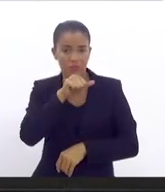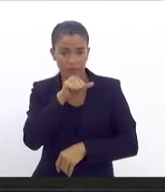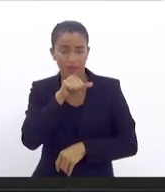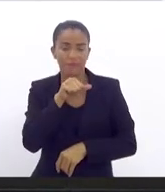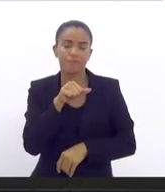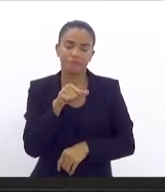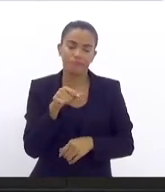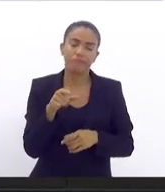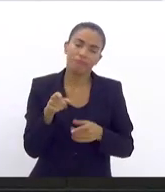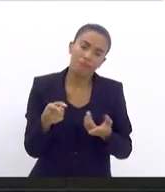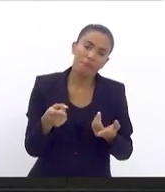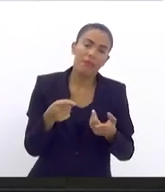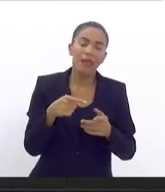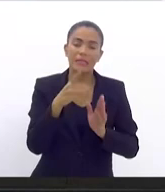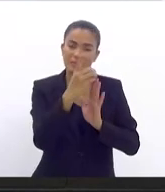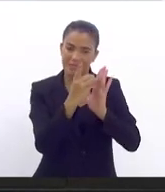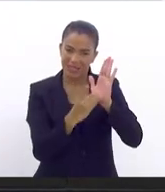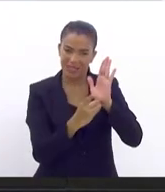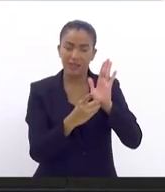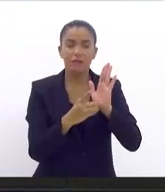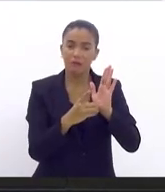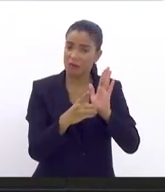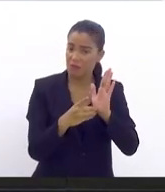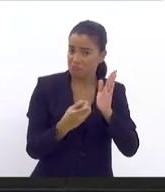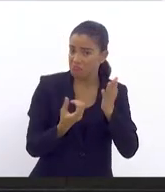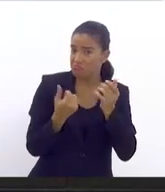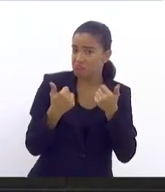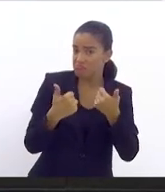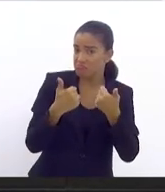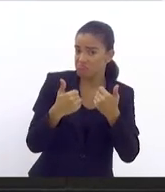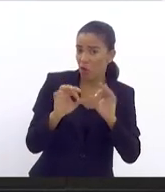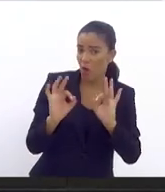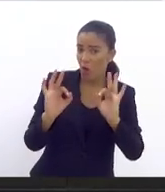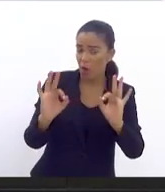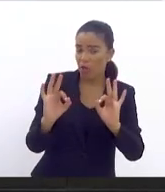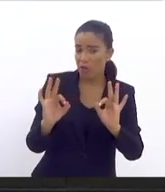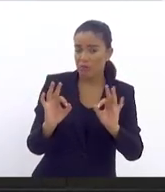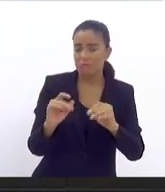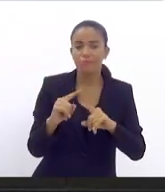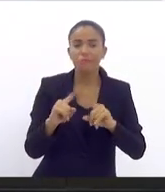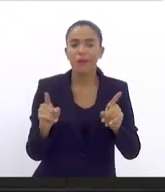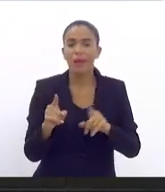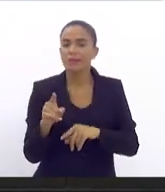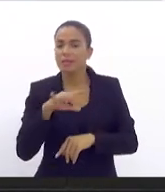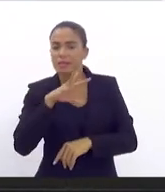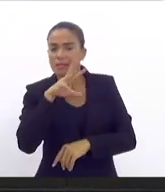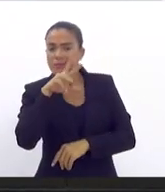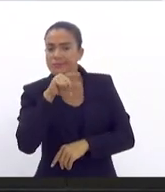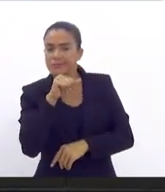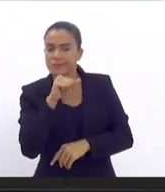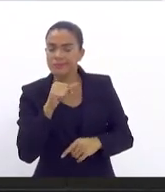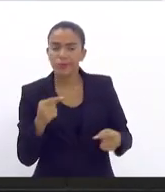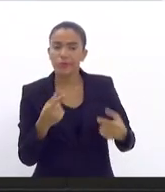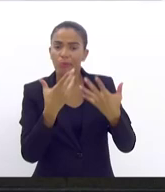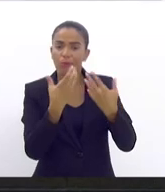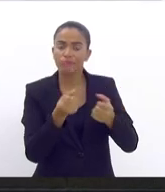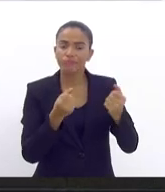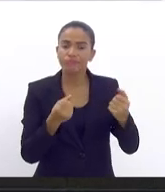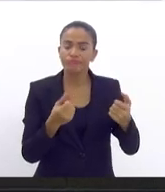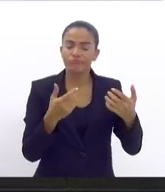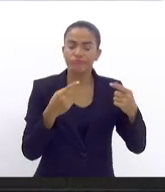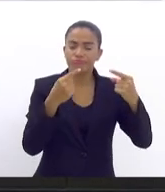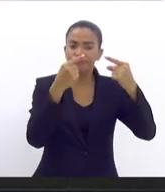esse decreto de utilidade pública esteja valendo, a Fazenda não aplica aquilo que diz respeito a eventuais